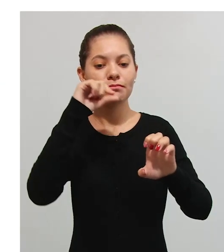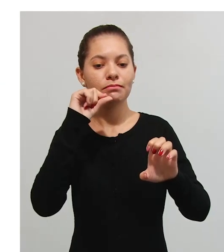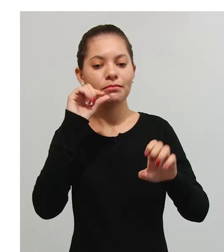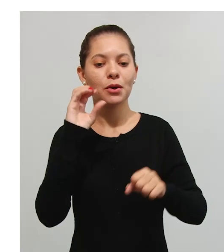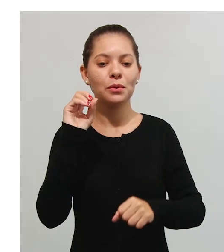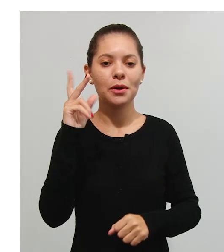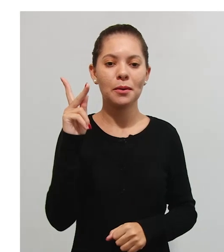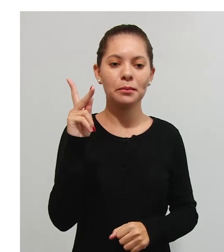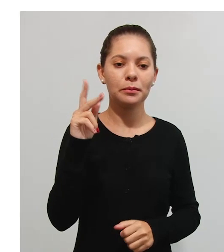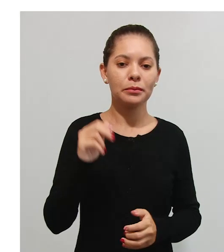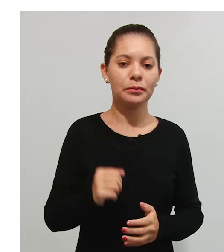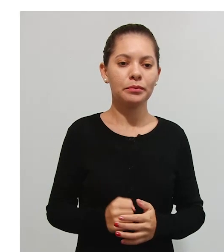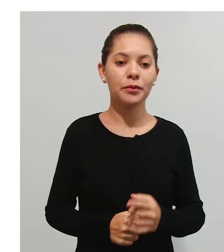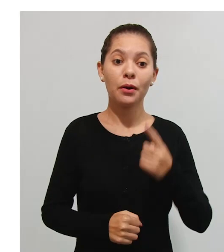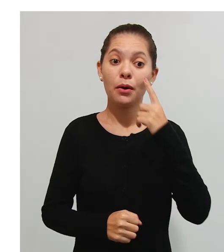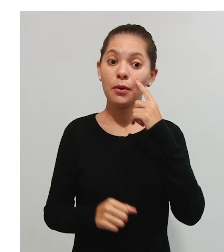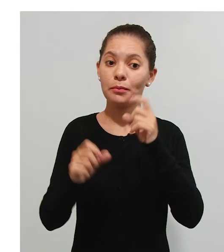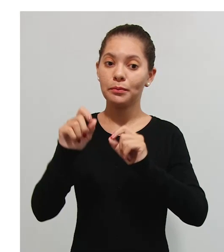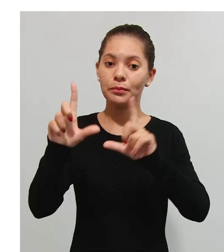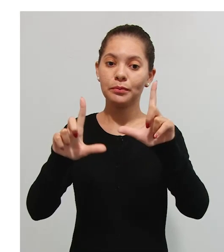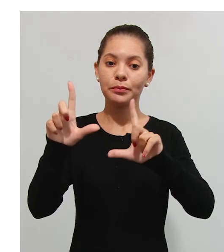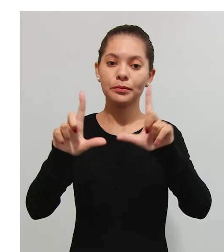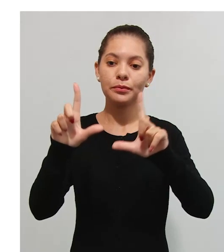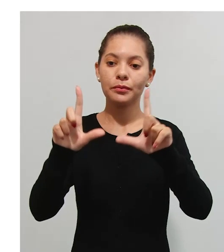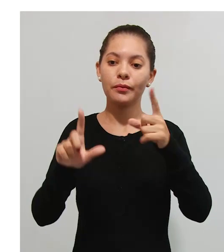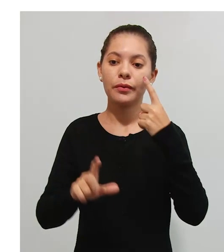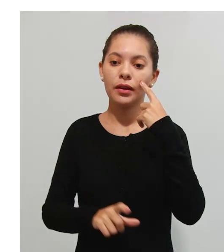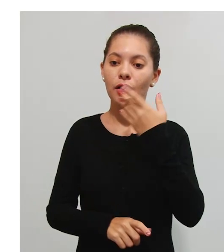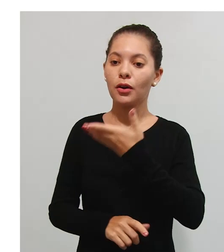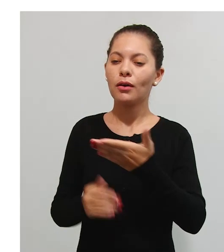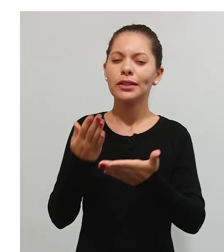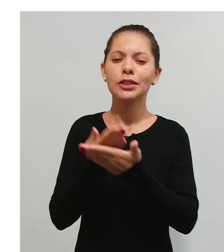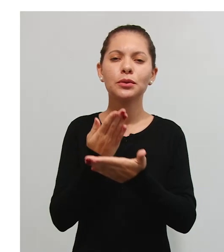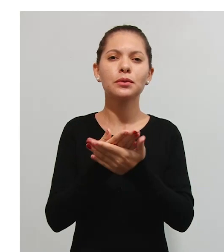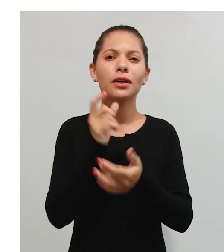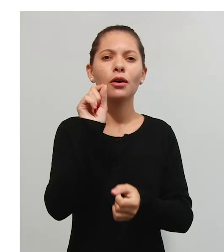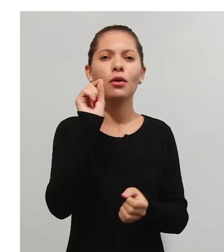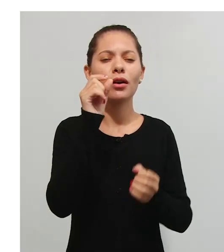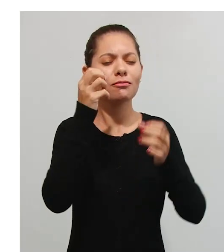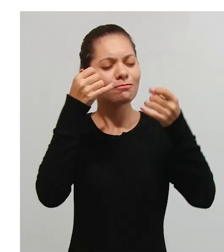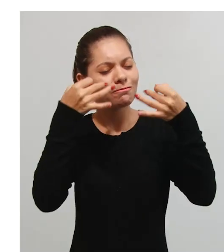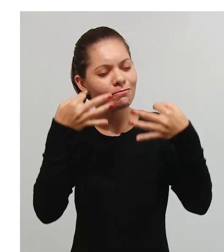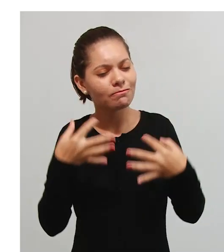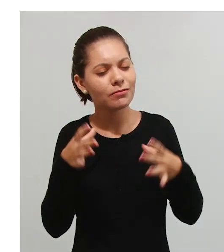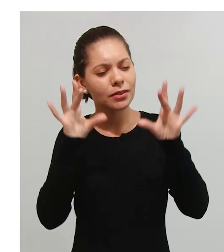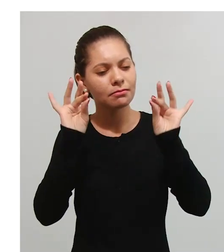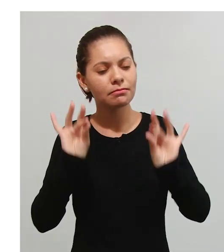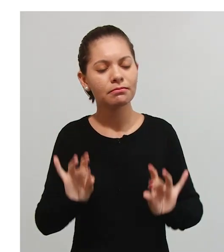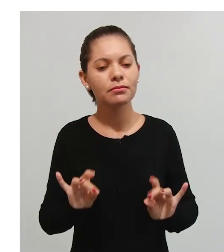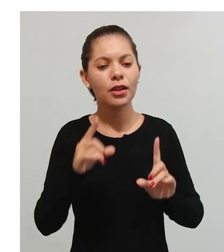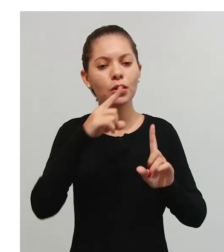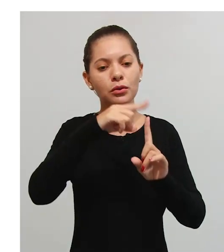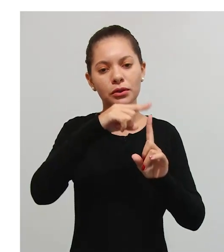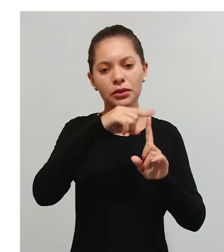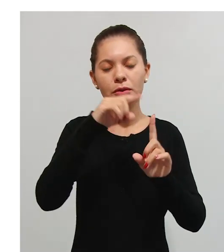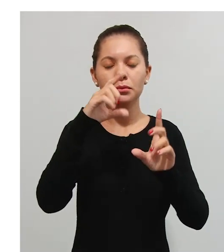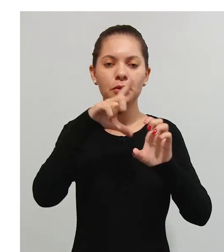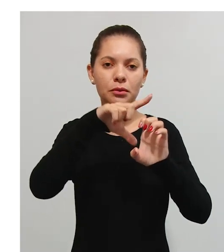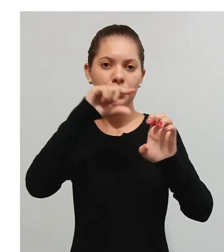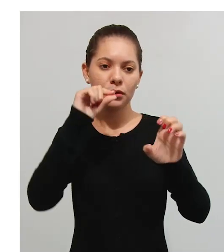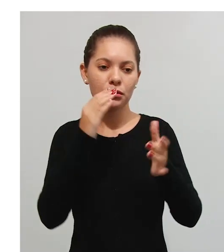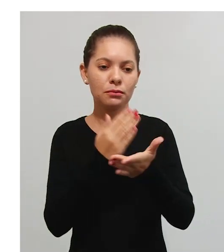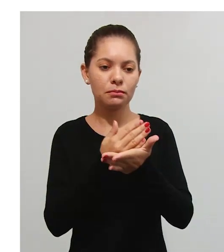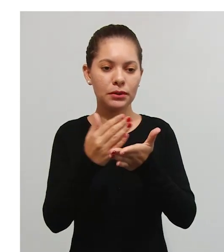empreendimento, ok? Olha só, aqui nós vamos estudar os principais tipos de empreendedor. Nós vamos